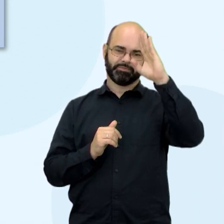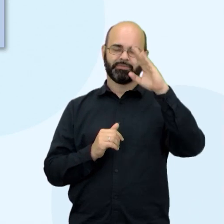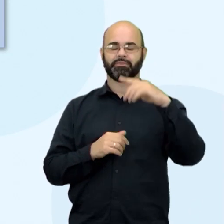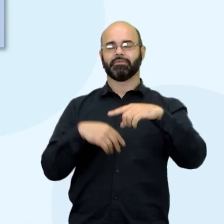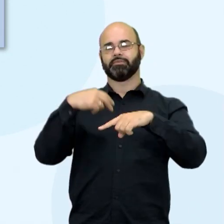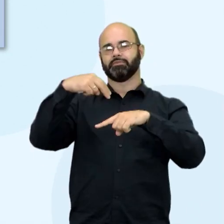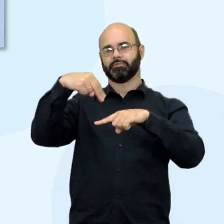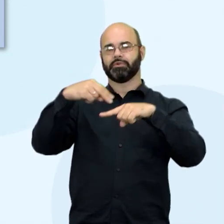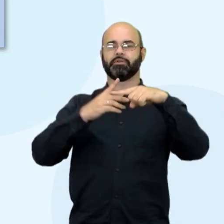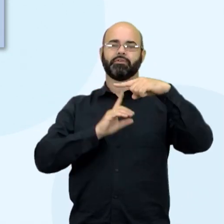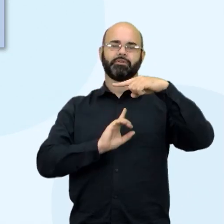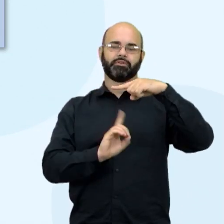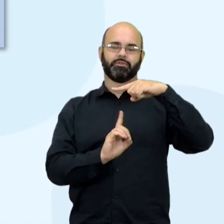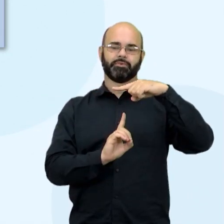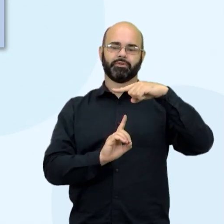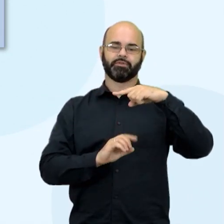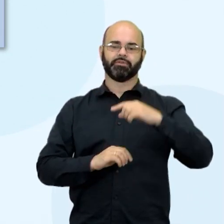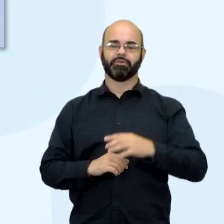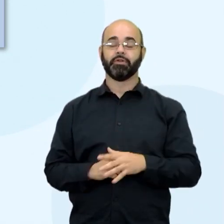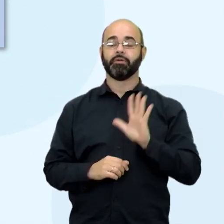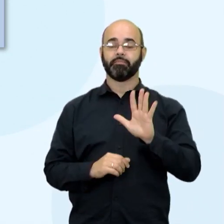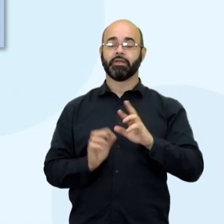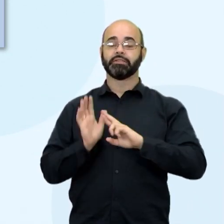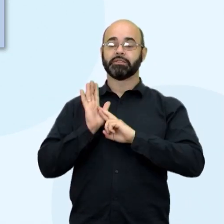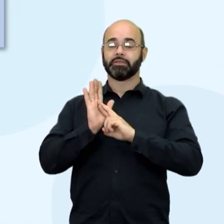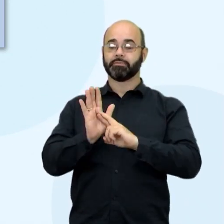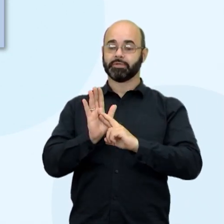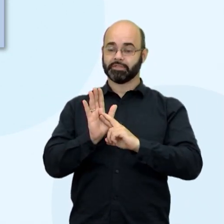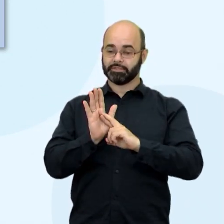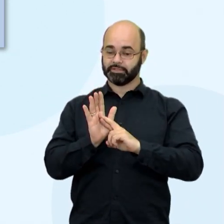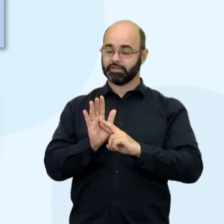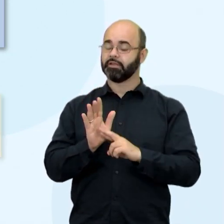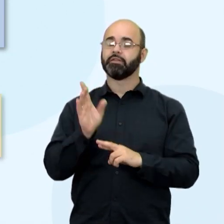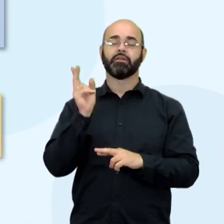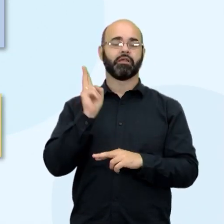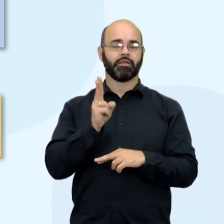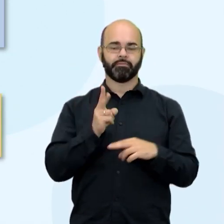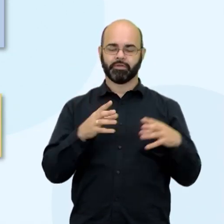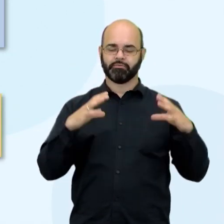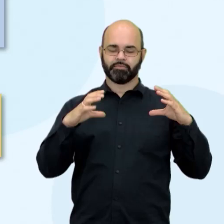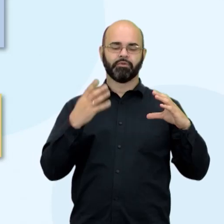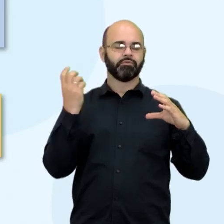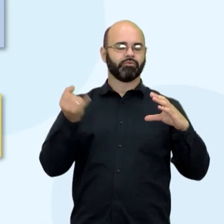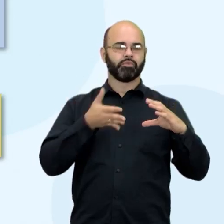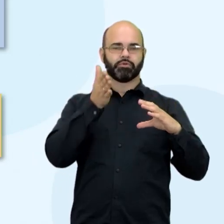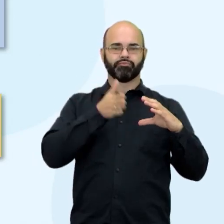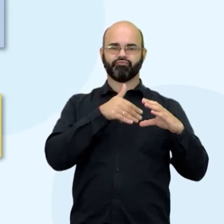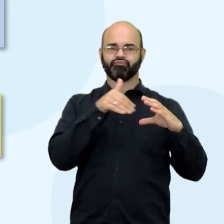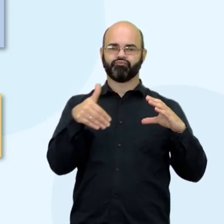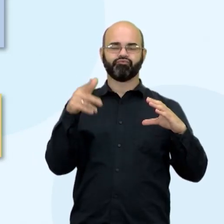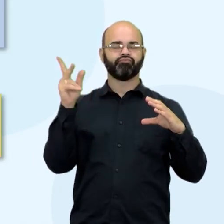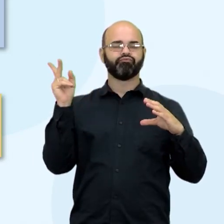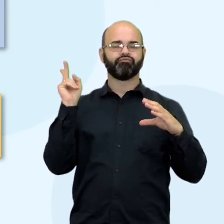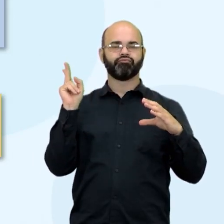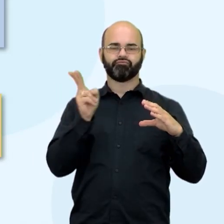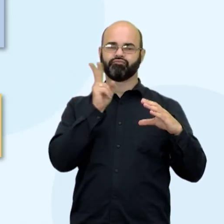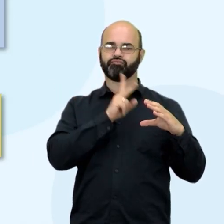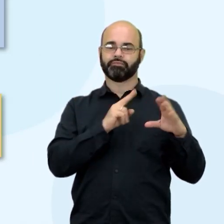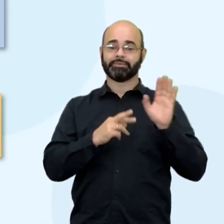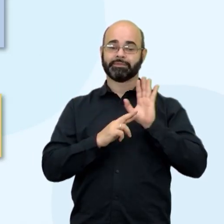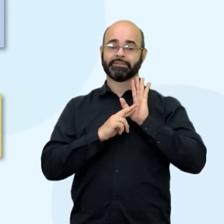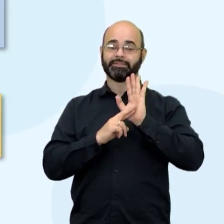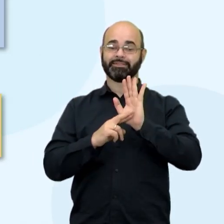e denominador, mas eles representam a mesma parte do todo. Pode passar mais uma. E esta